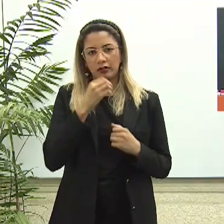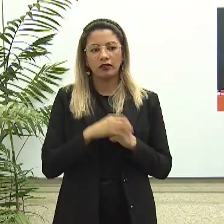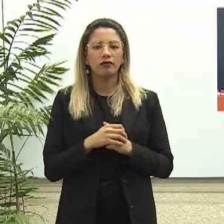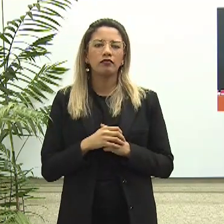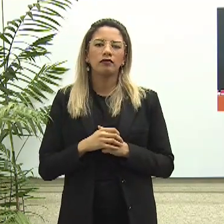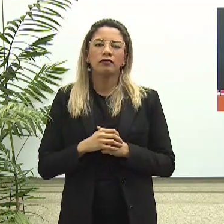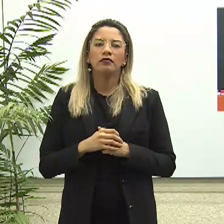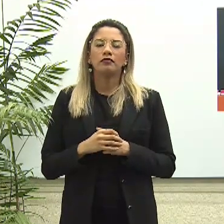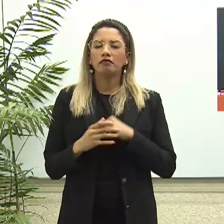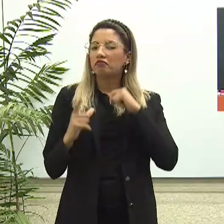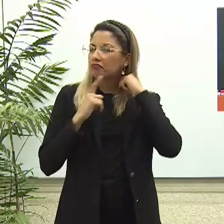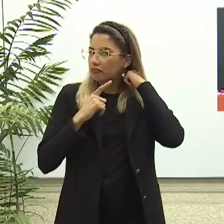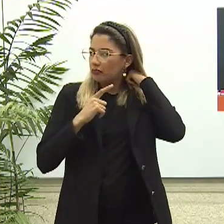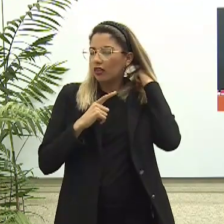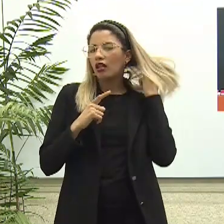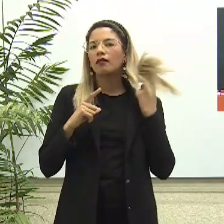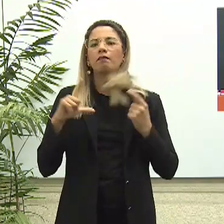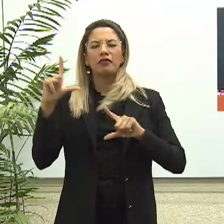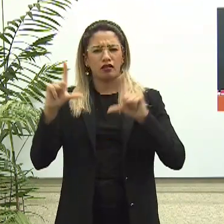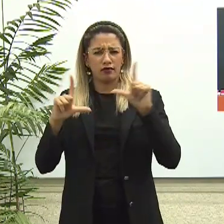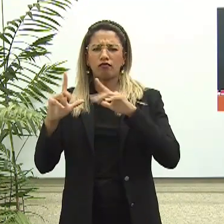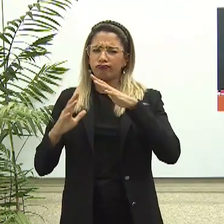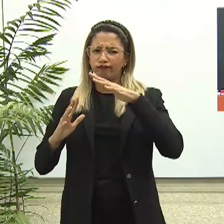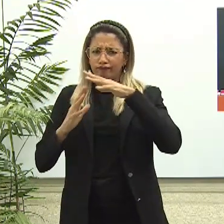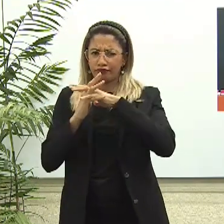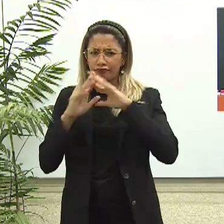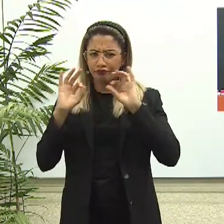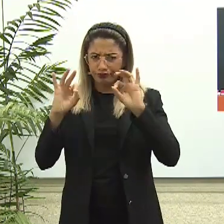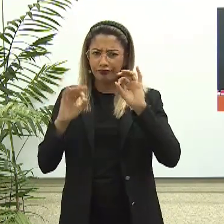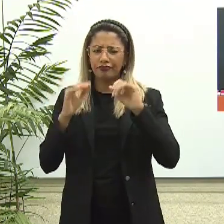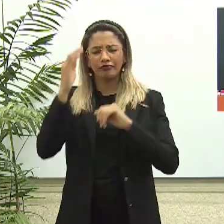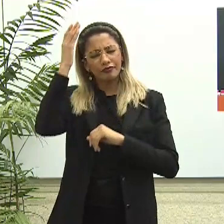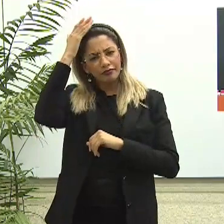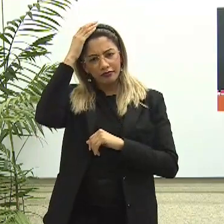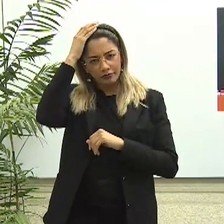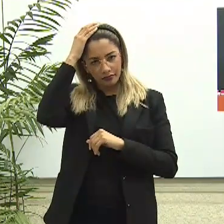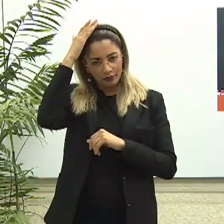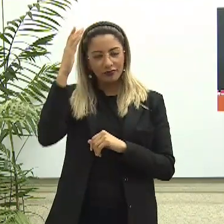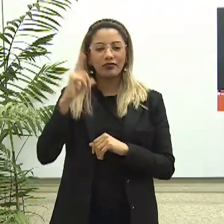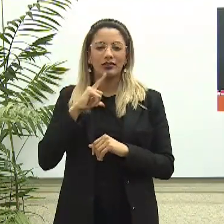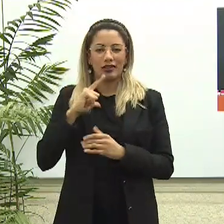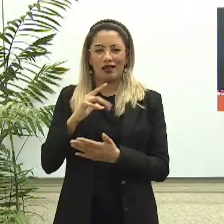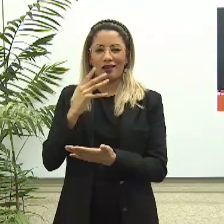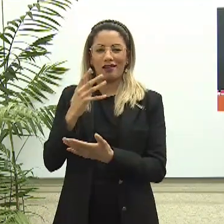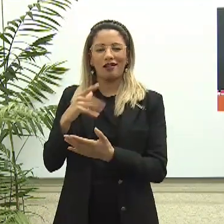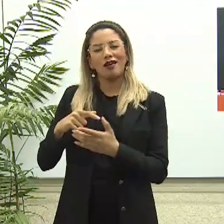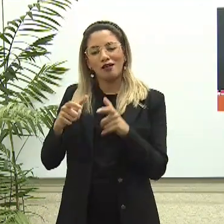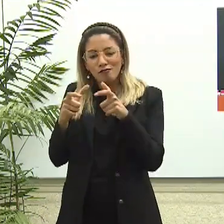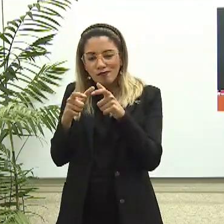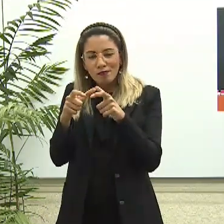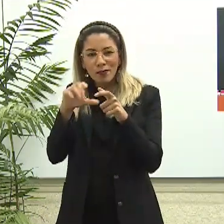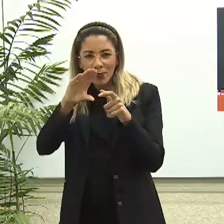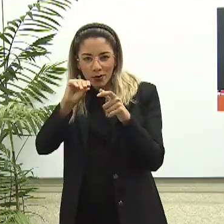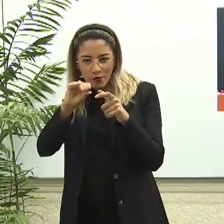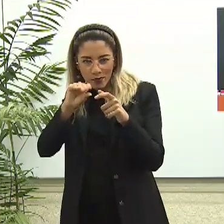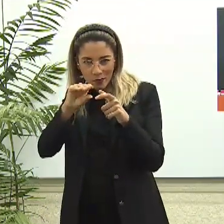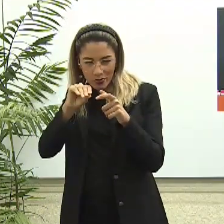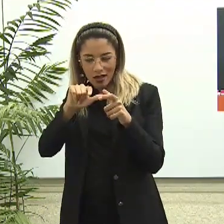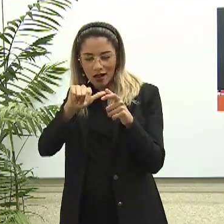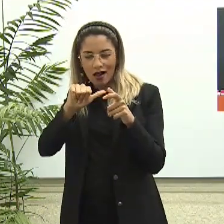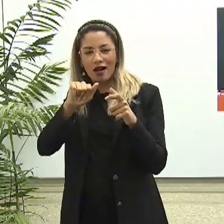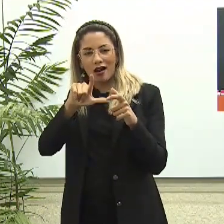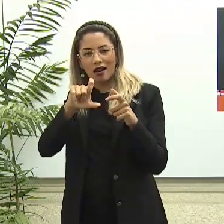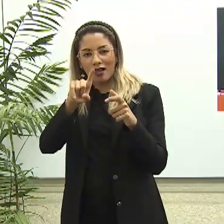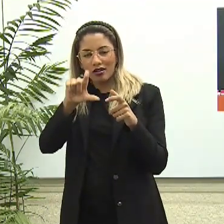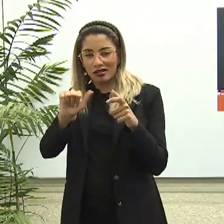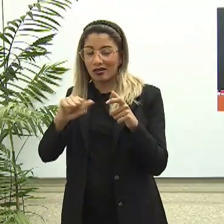ouve aquela que fala quase que naquele filme her né Alex enfim não era dessa também não gente aí vocês aí